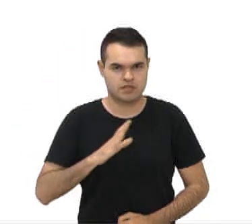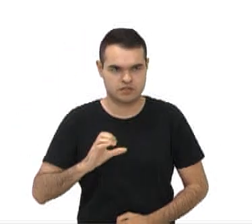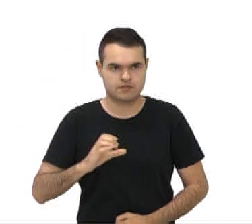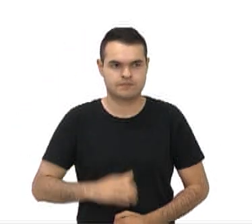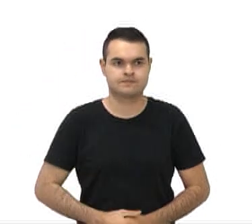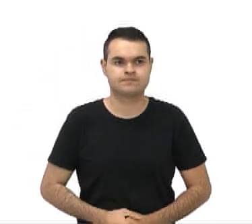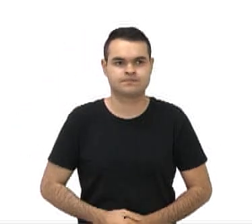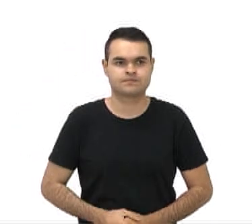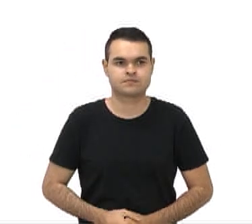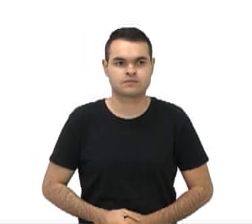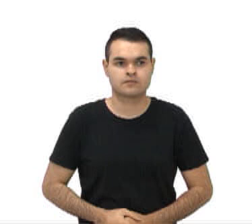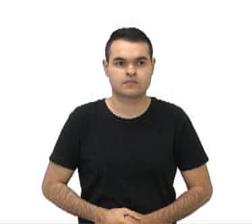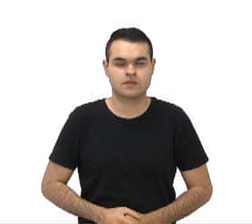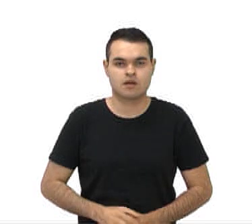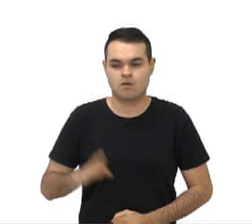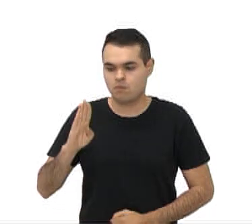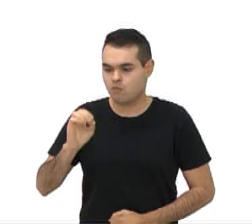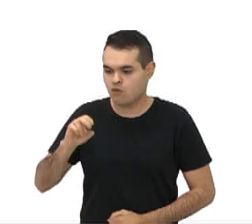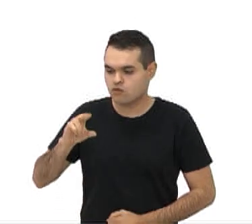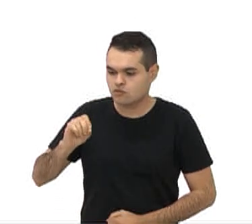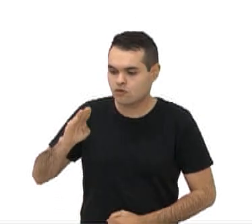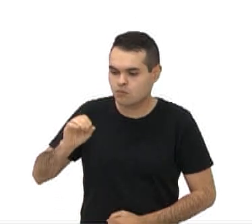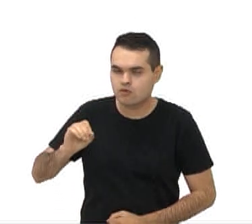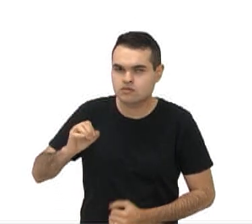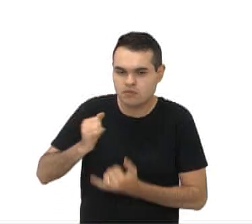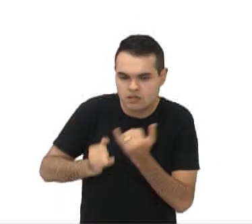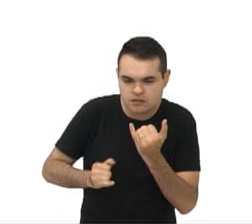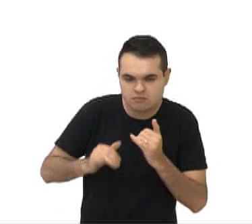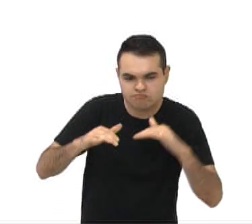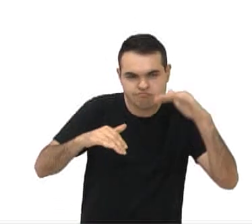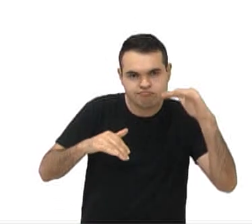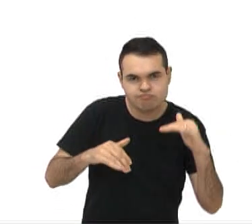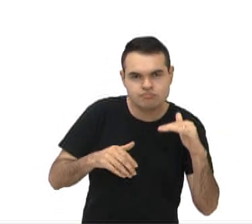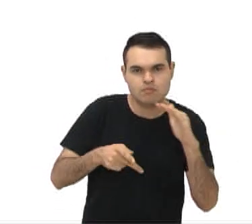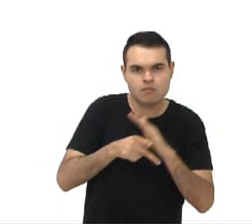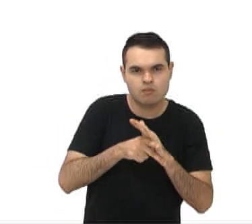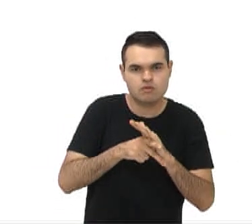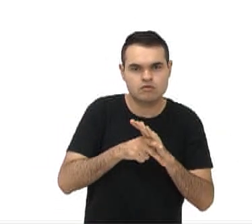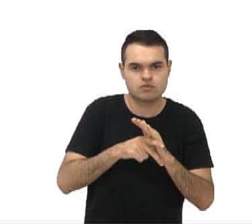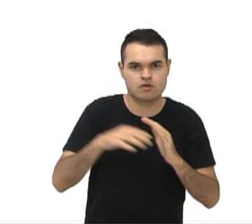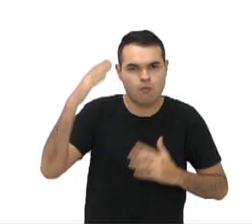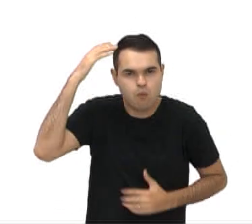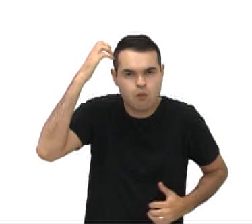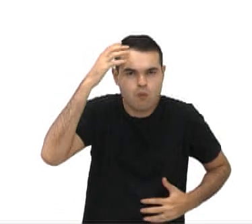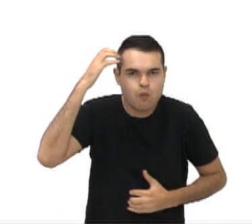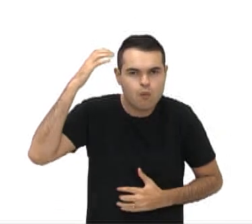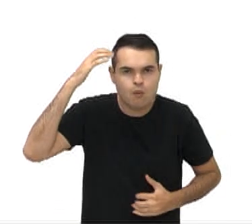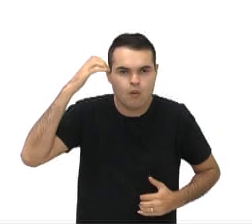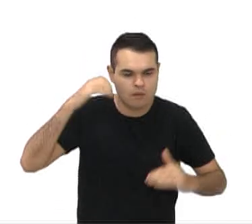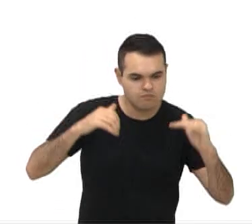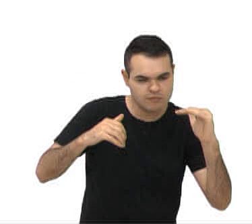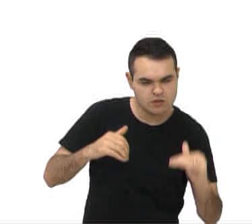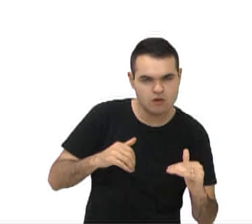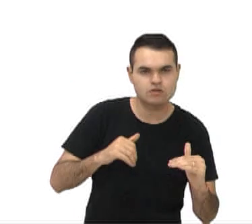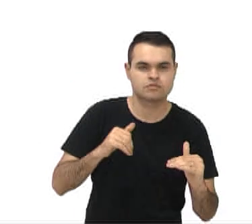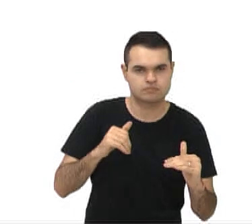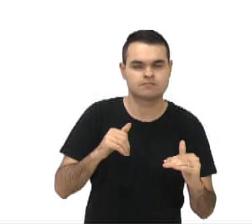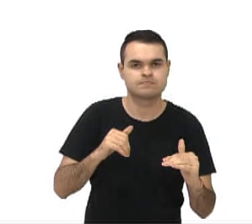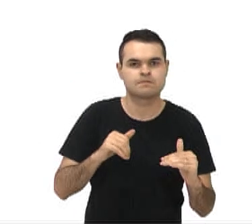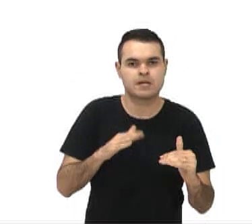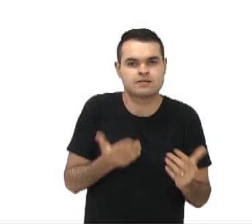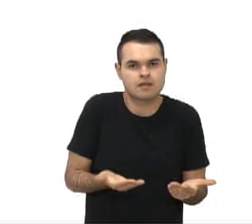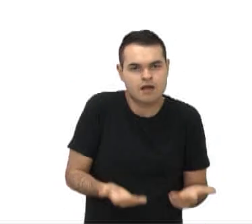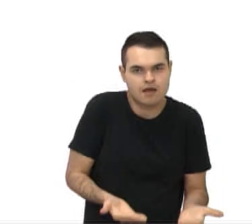distingui-los, bonobos geralmente são conhecidos como chimpanzés pigmeus. Mas, embora eles realmente sejam menores e mais leves,